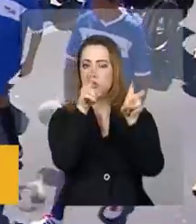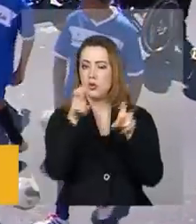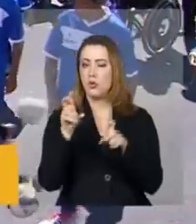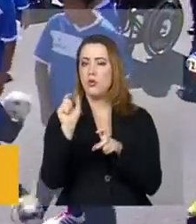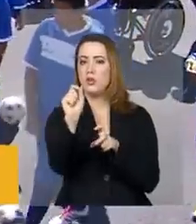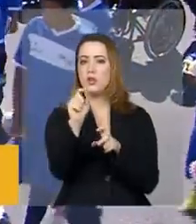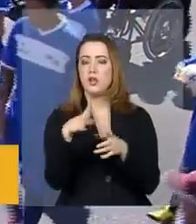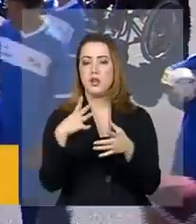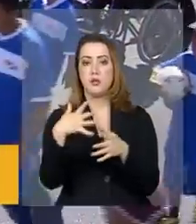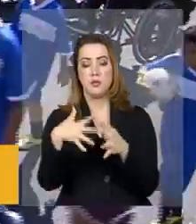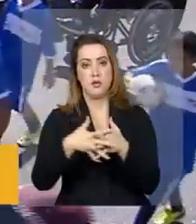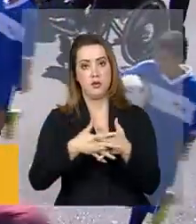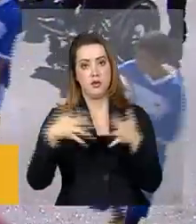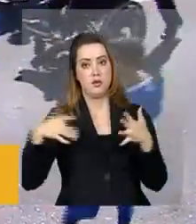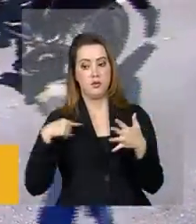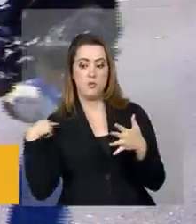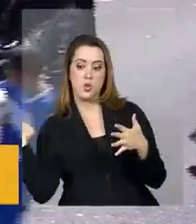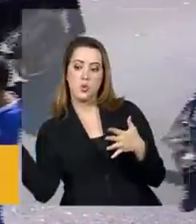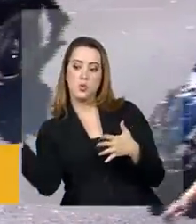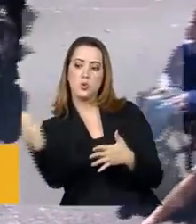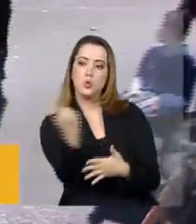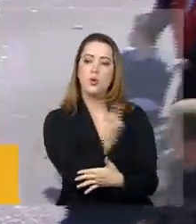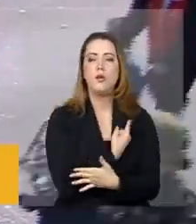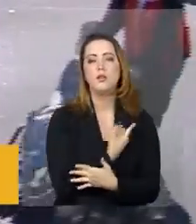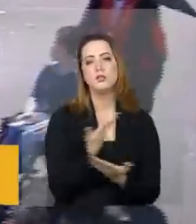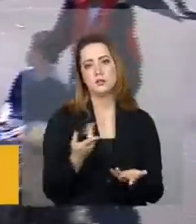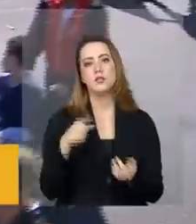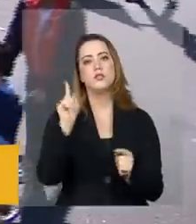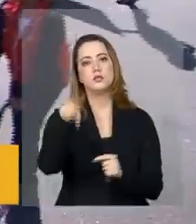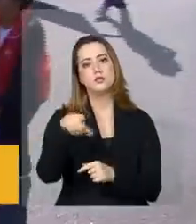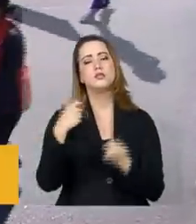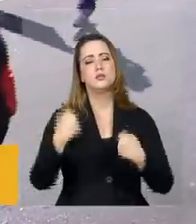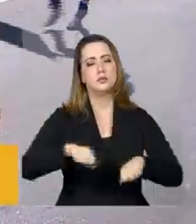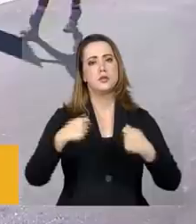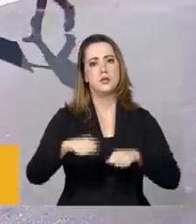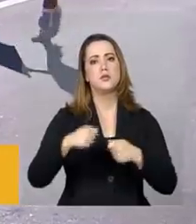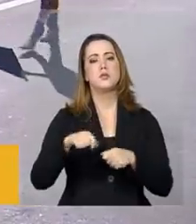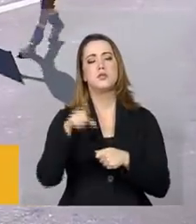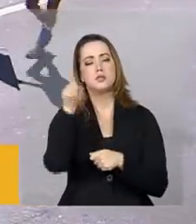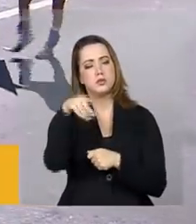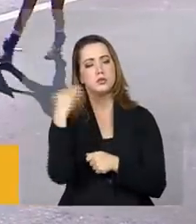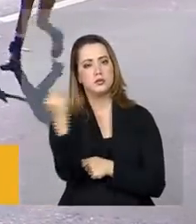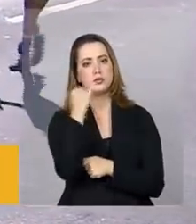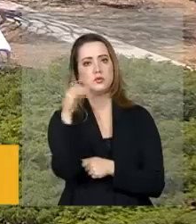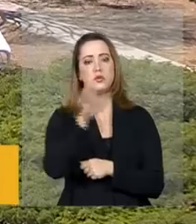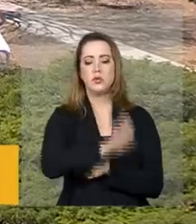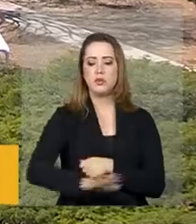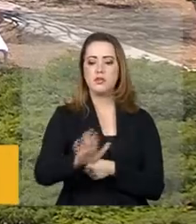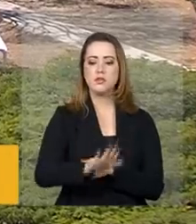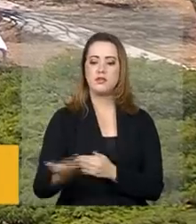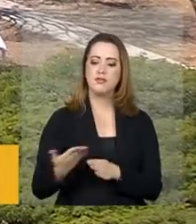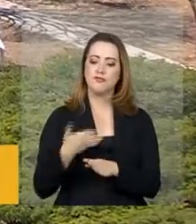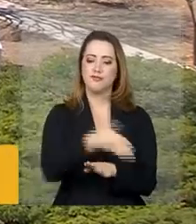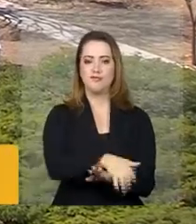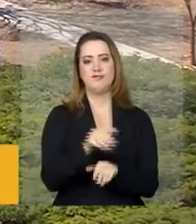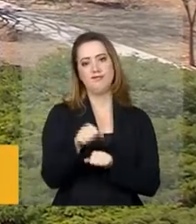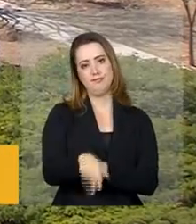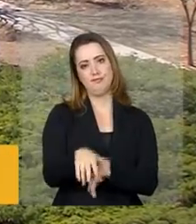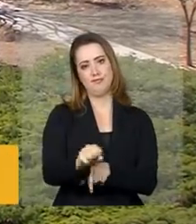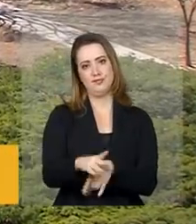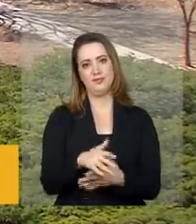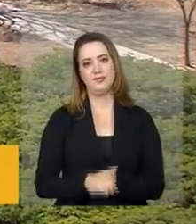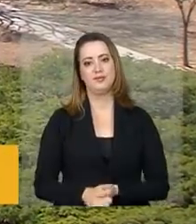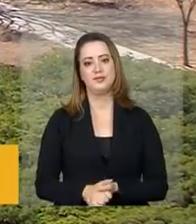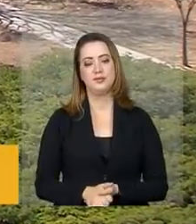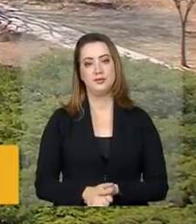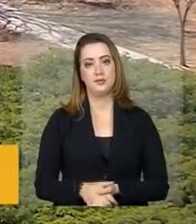é de todos nós, e realmente é necessário, é fundamental a participação dessas crianças. E acompanhando o desfile aqui em